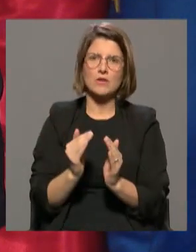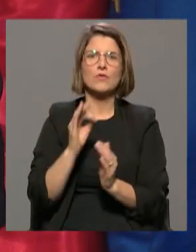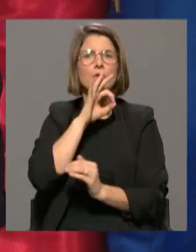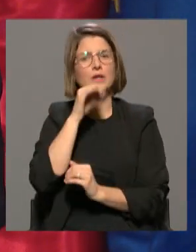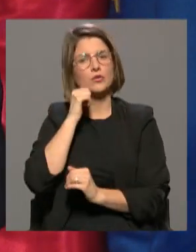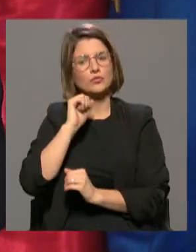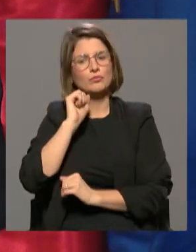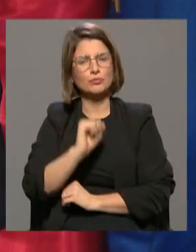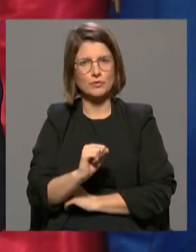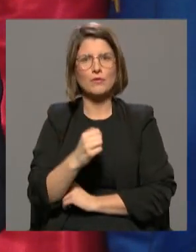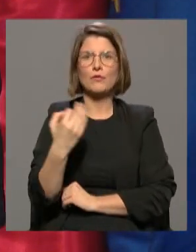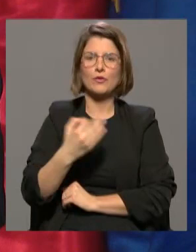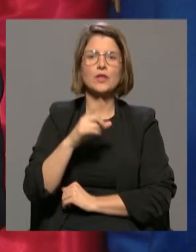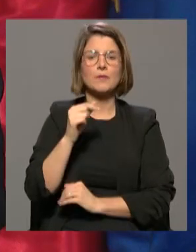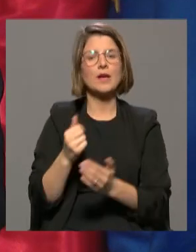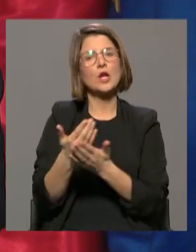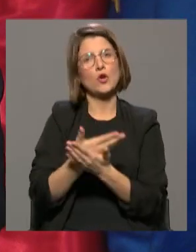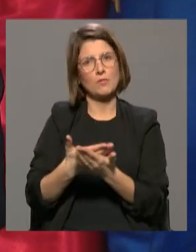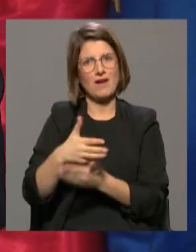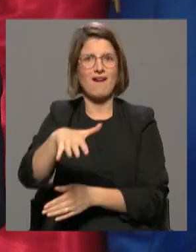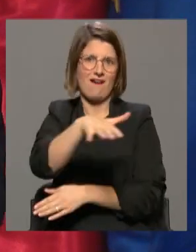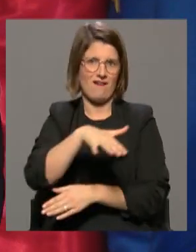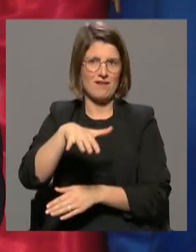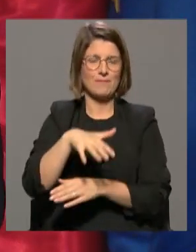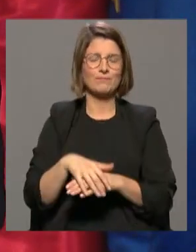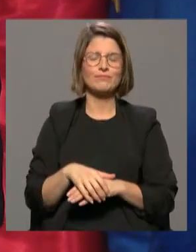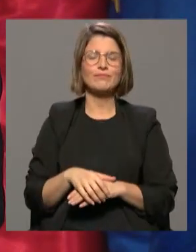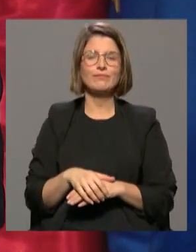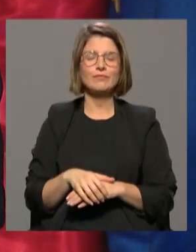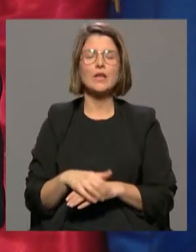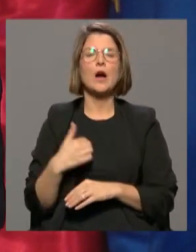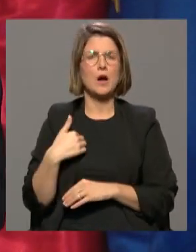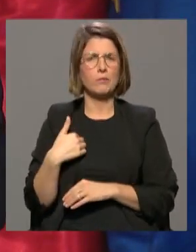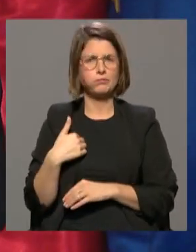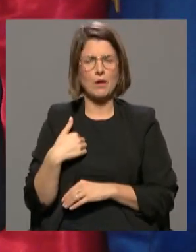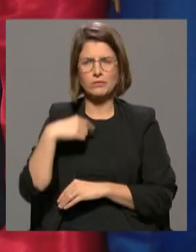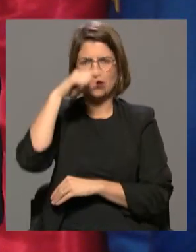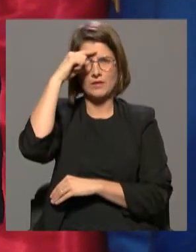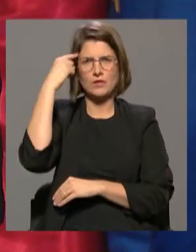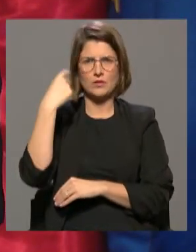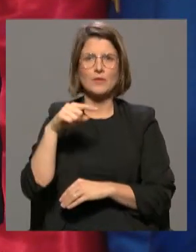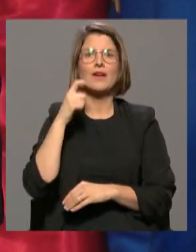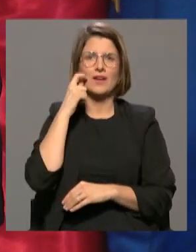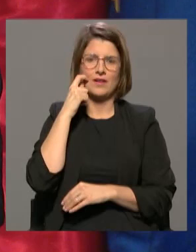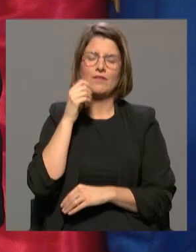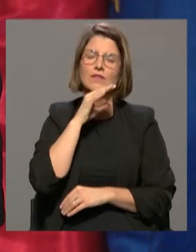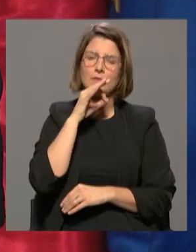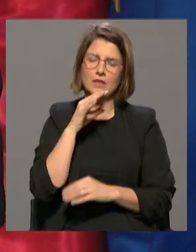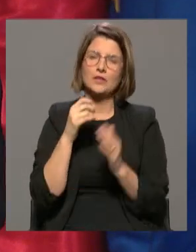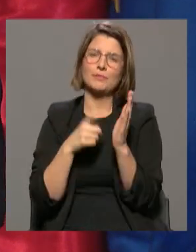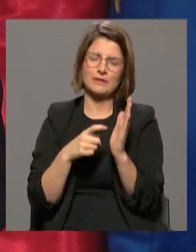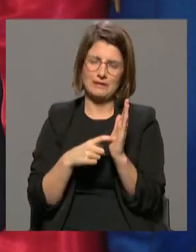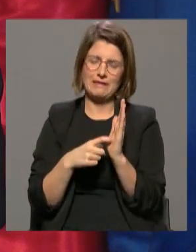açorianas e a nossa economia também reconheçamos as dificuldades principalmente das famílias mais vulneráveis